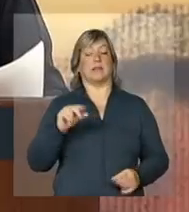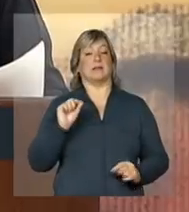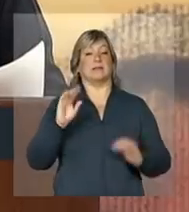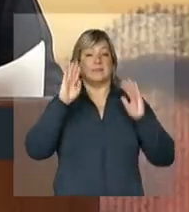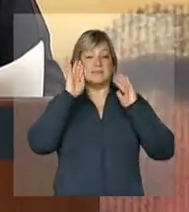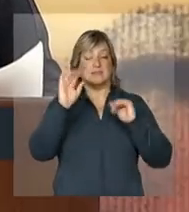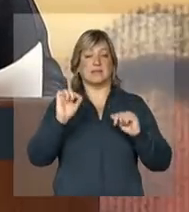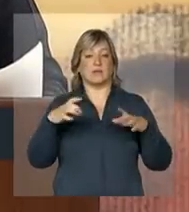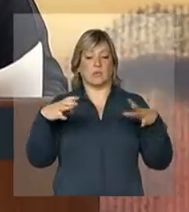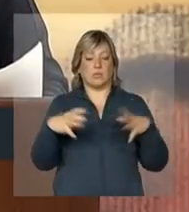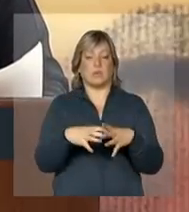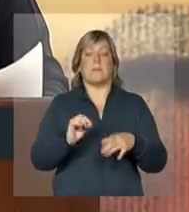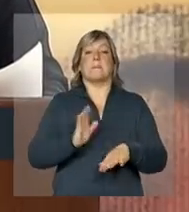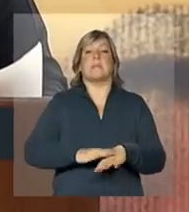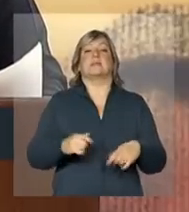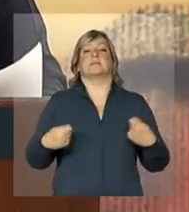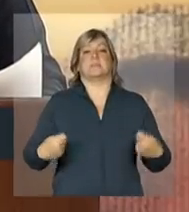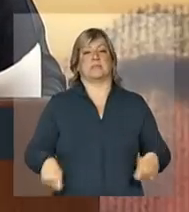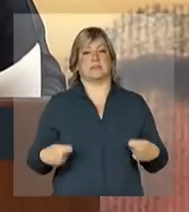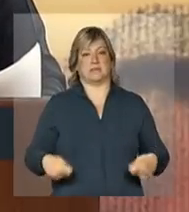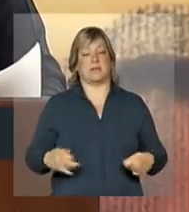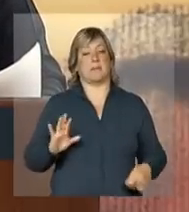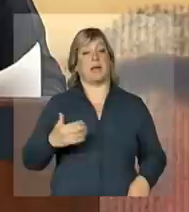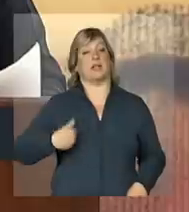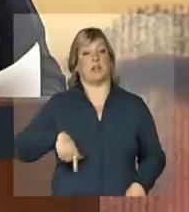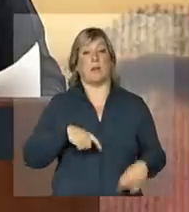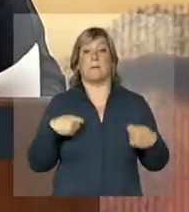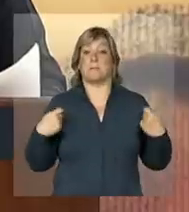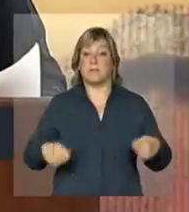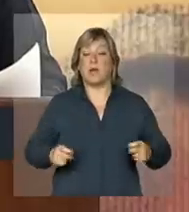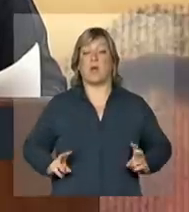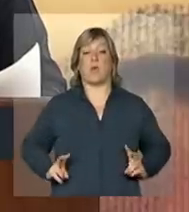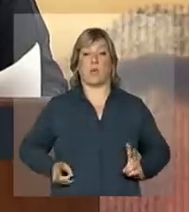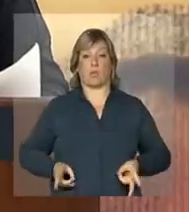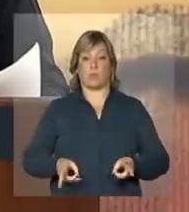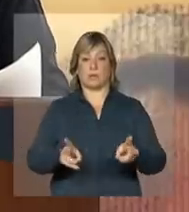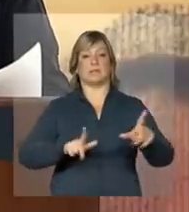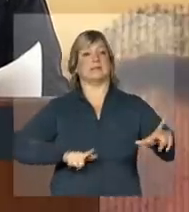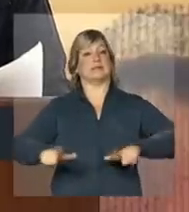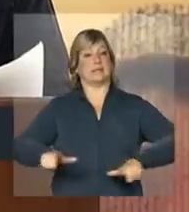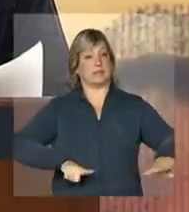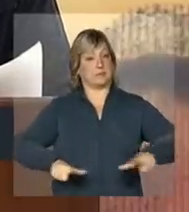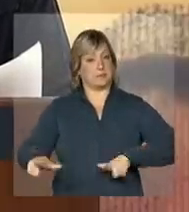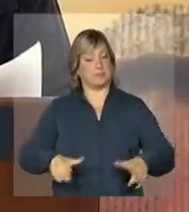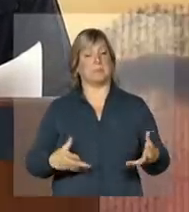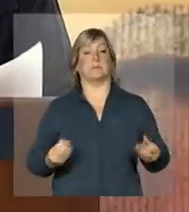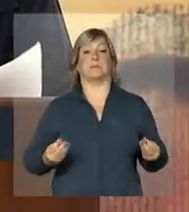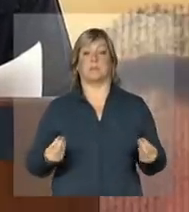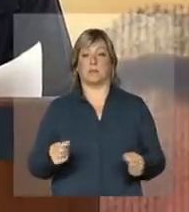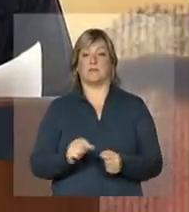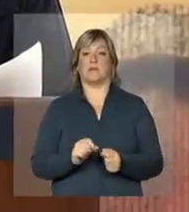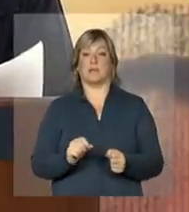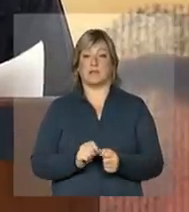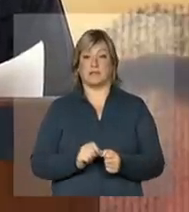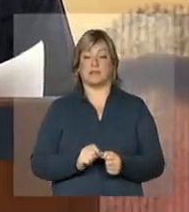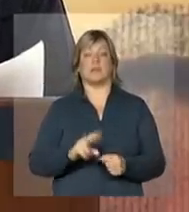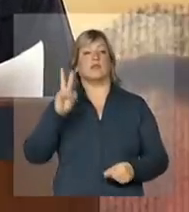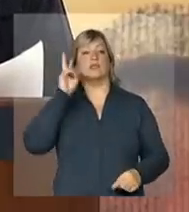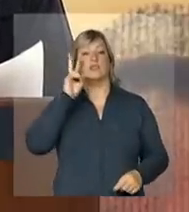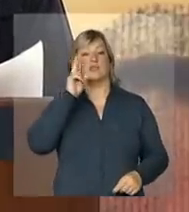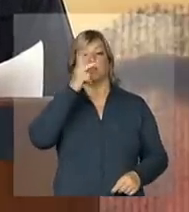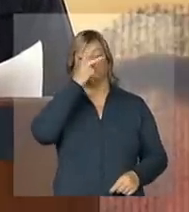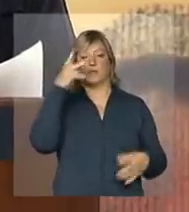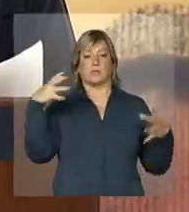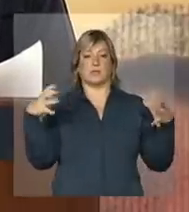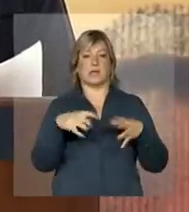população que mais precisa mas temos que continuar trabalhando ainda temos muito a fazer e com relação à população